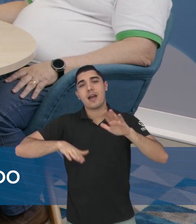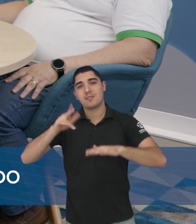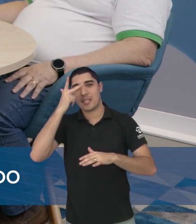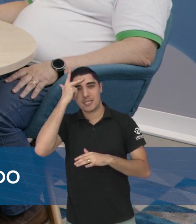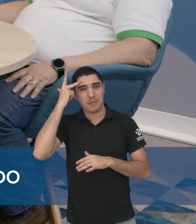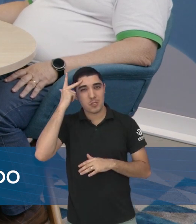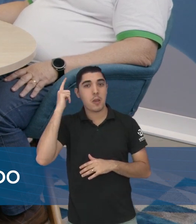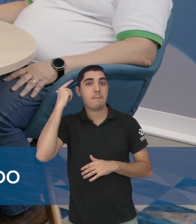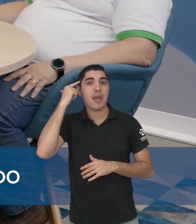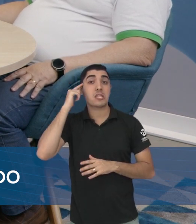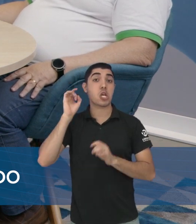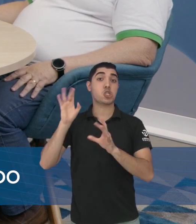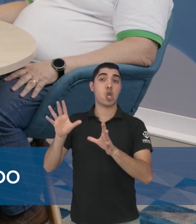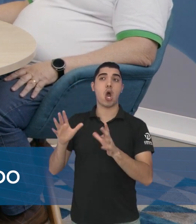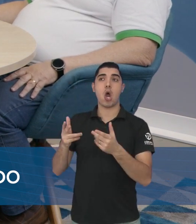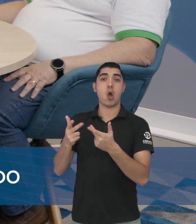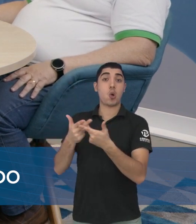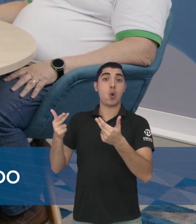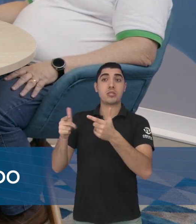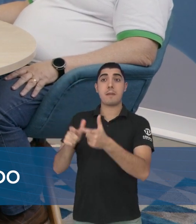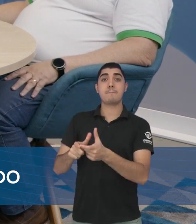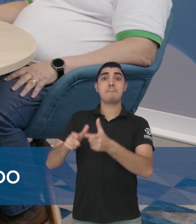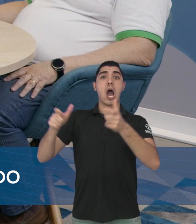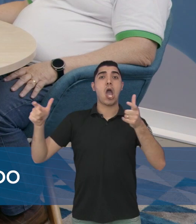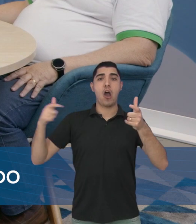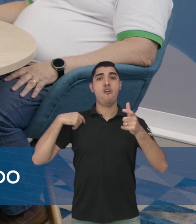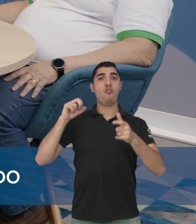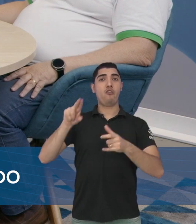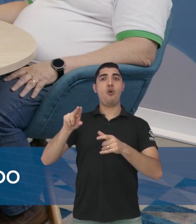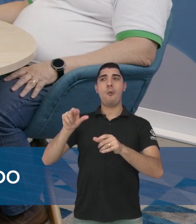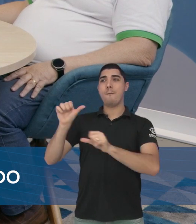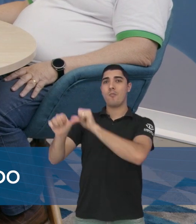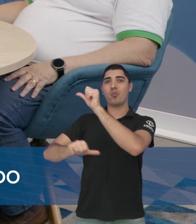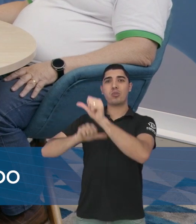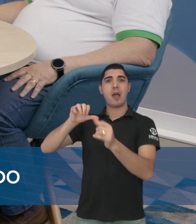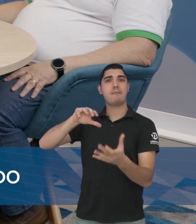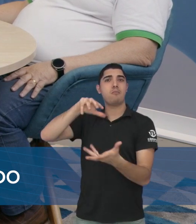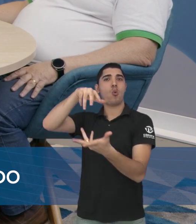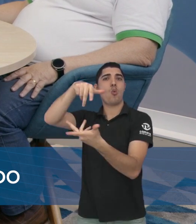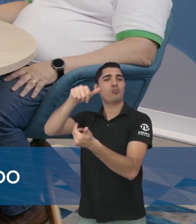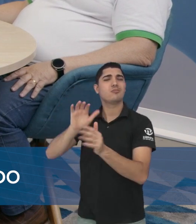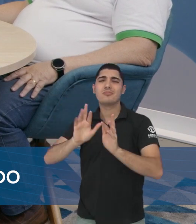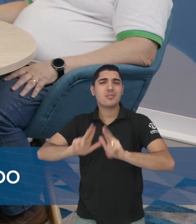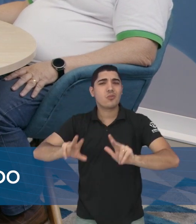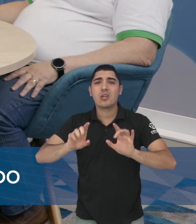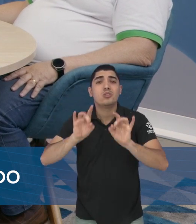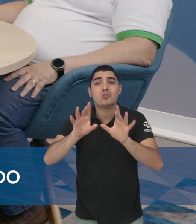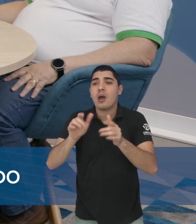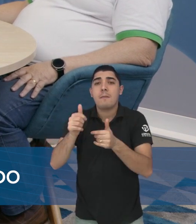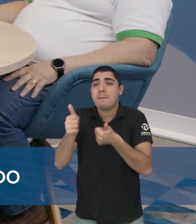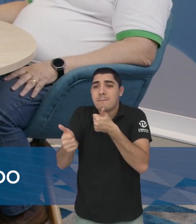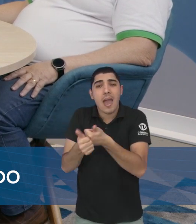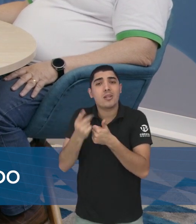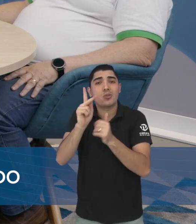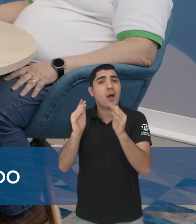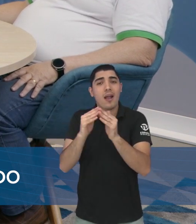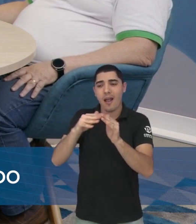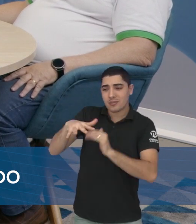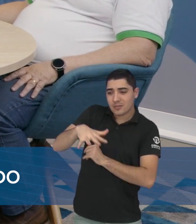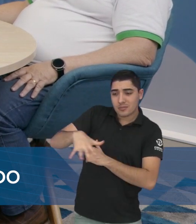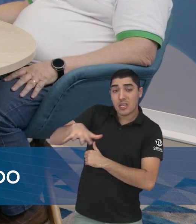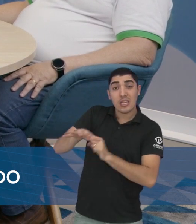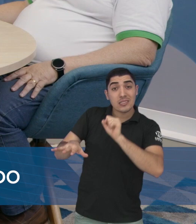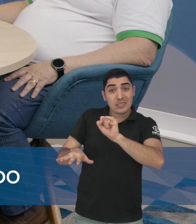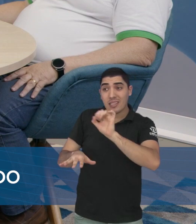pessoas pensam no macro, né? Eu Não. vou mudar o mundo. Você não Não. vai mudar o mundo, assim. É o faz seu a redor. diferença no ambiente em que você vive, né? Porque Exato, se